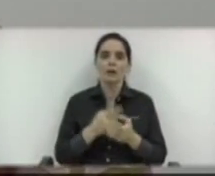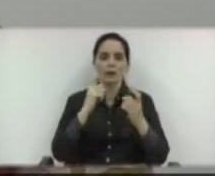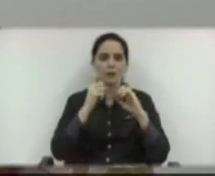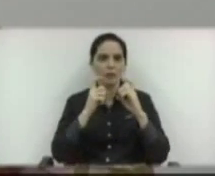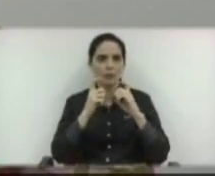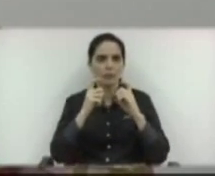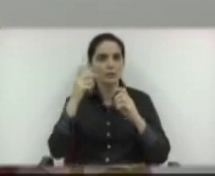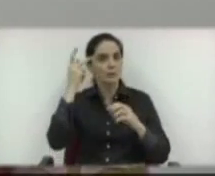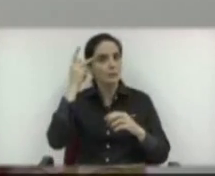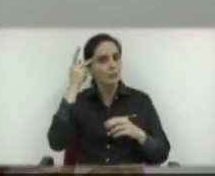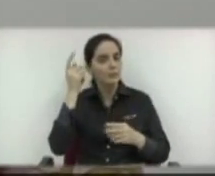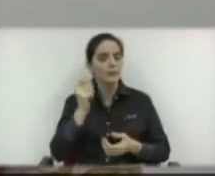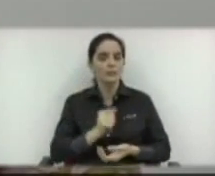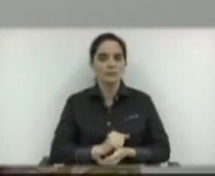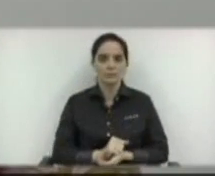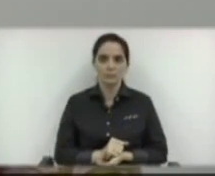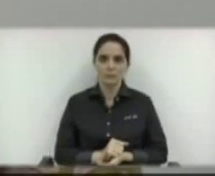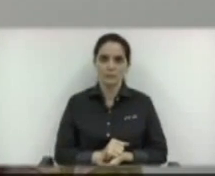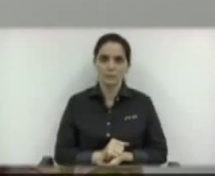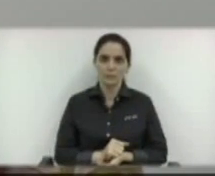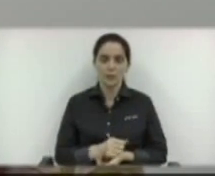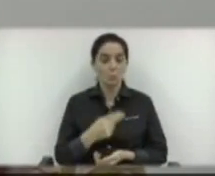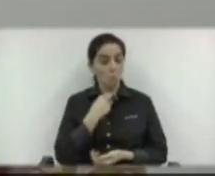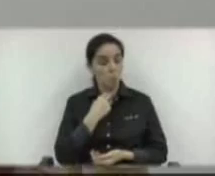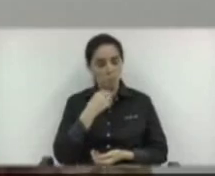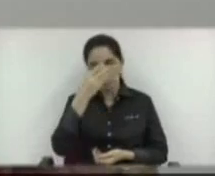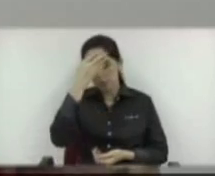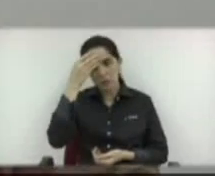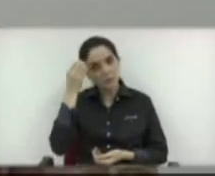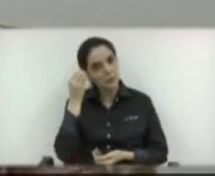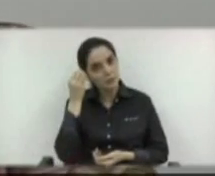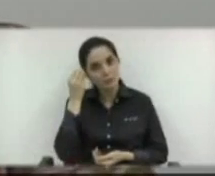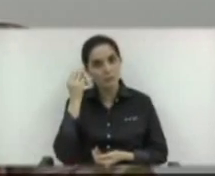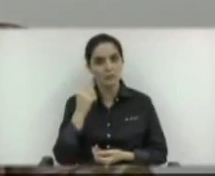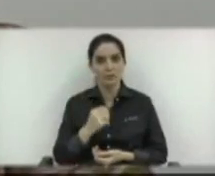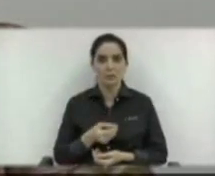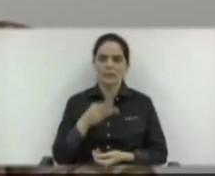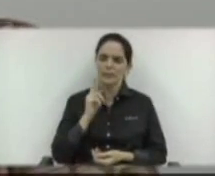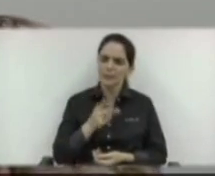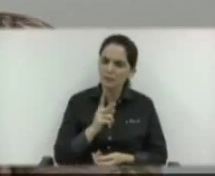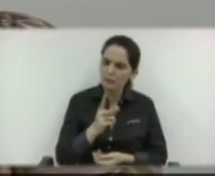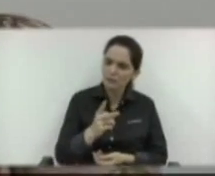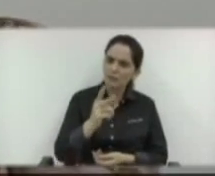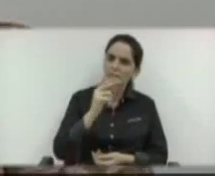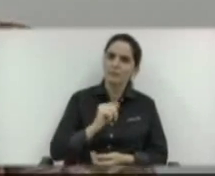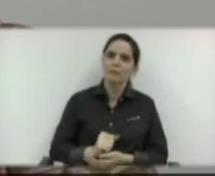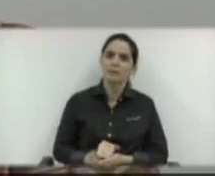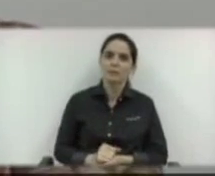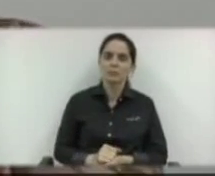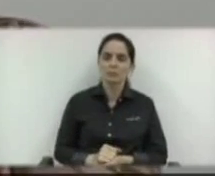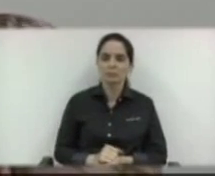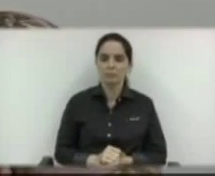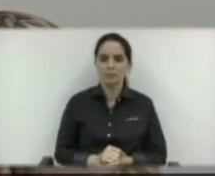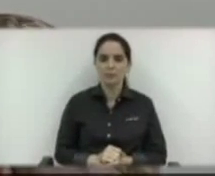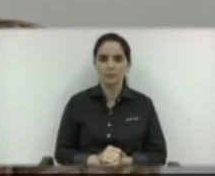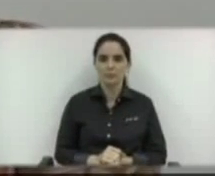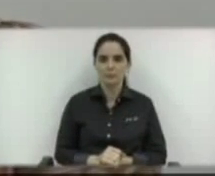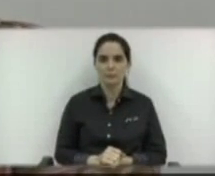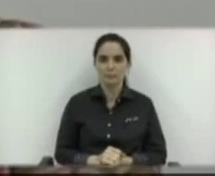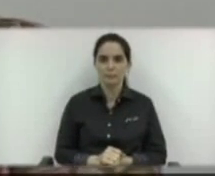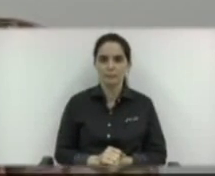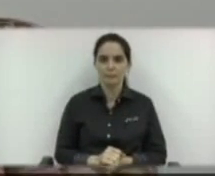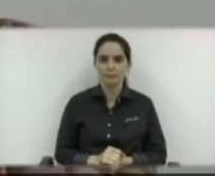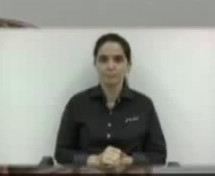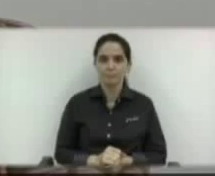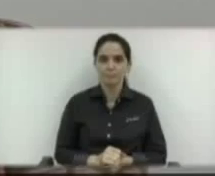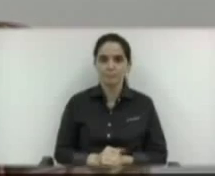assunto. É uma questão que não pode ficar esquecida e a gente tem que estar sempre, às vezes,